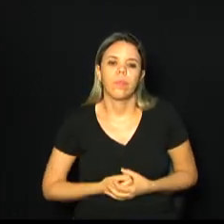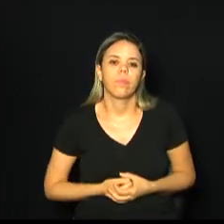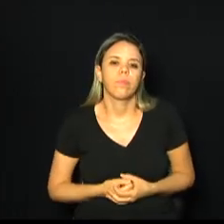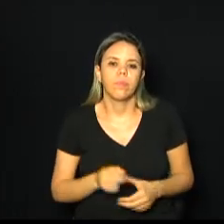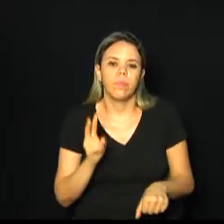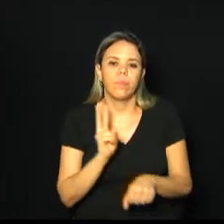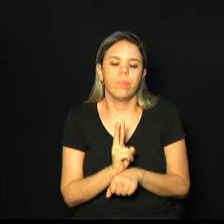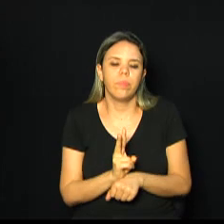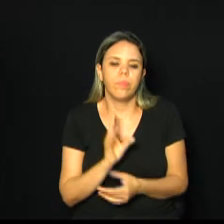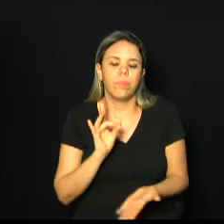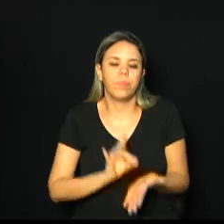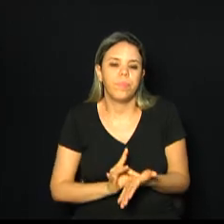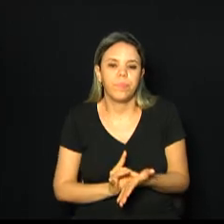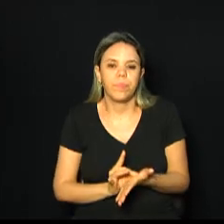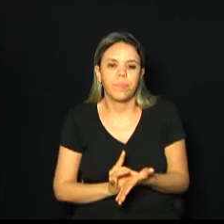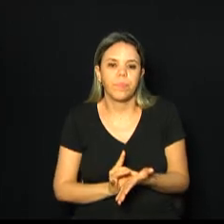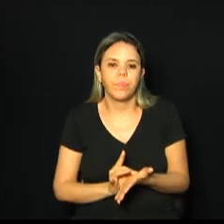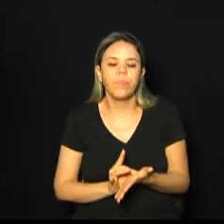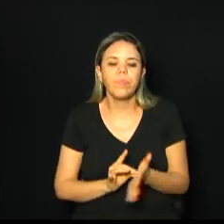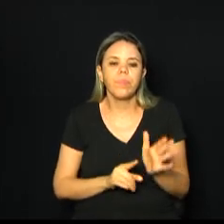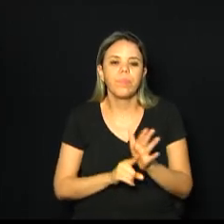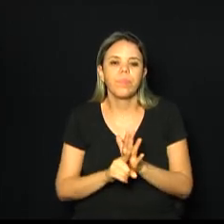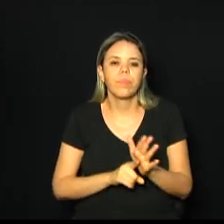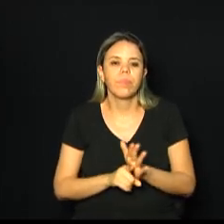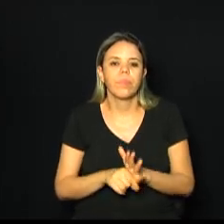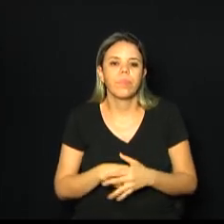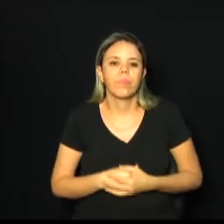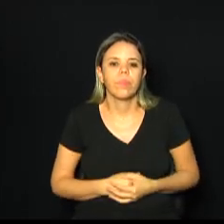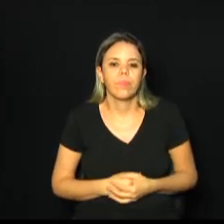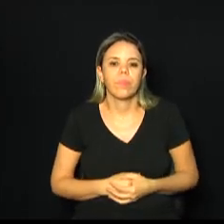Proteção física e criptografia.